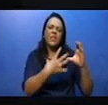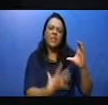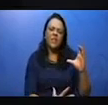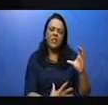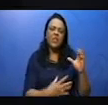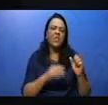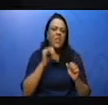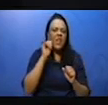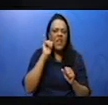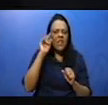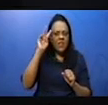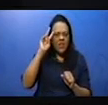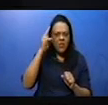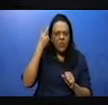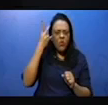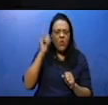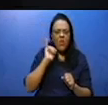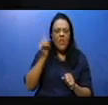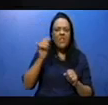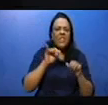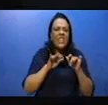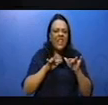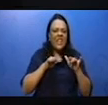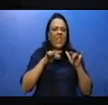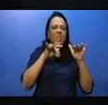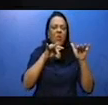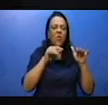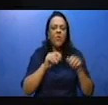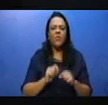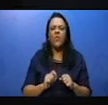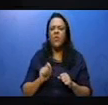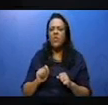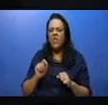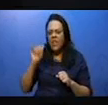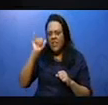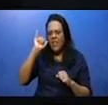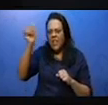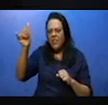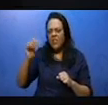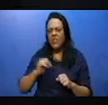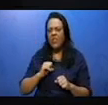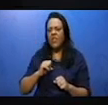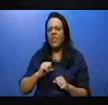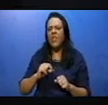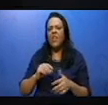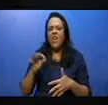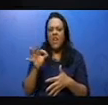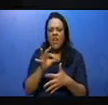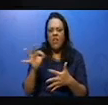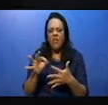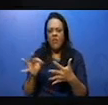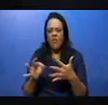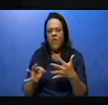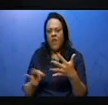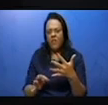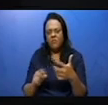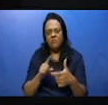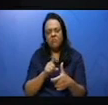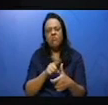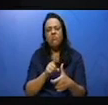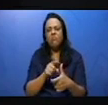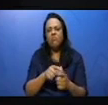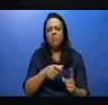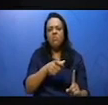terror. Então, narrativa ela tem todos os elementos. Vários elementos, né? Ela possui